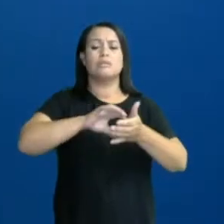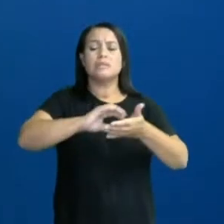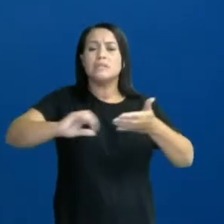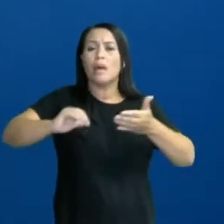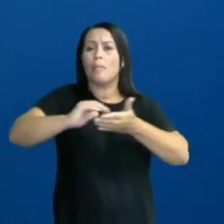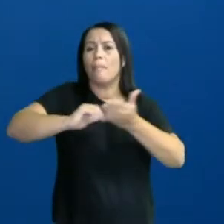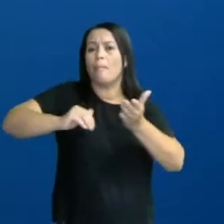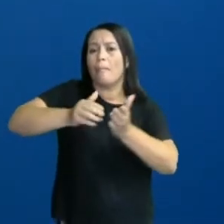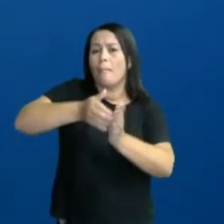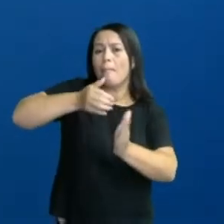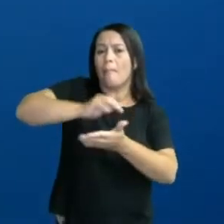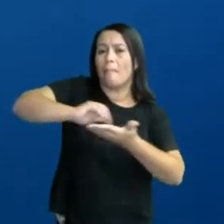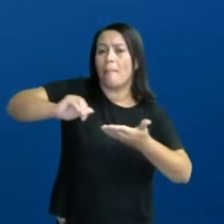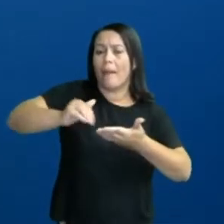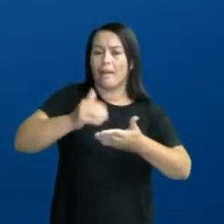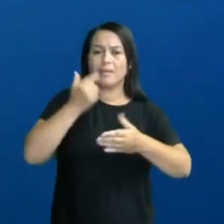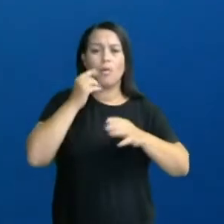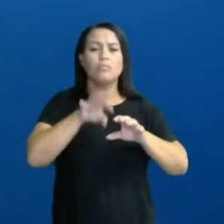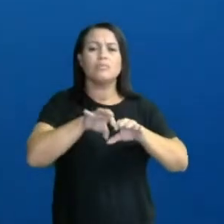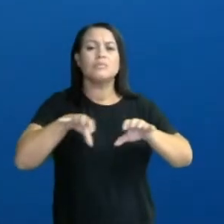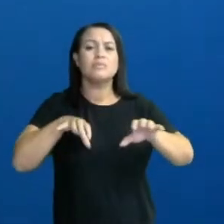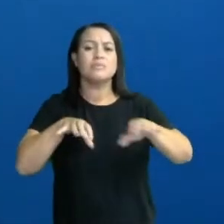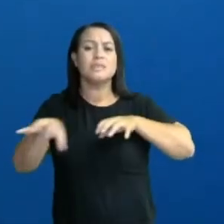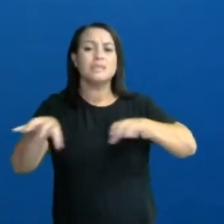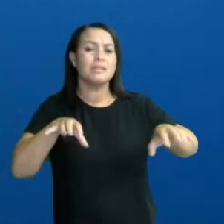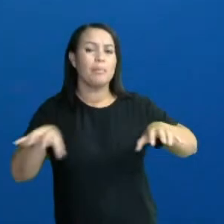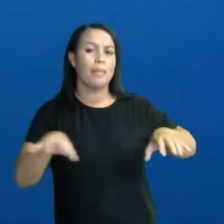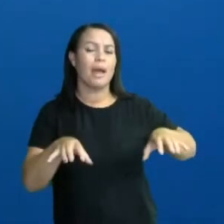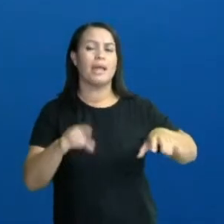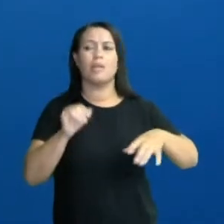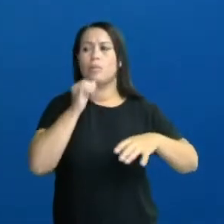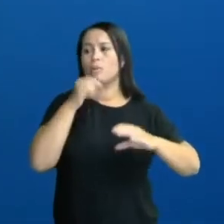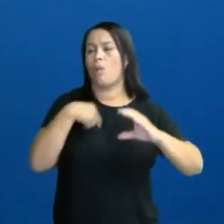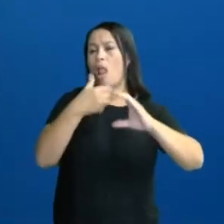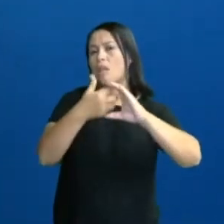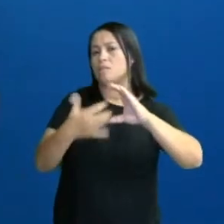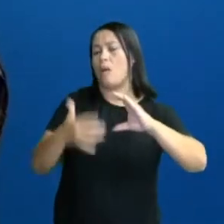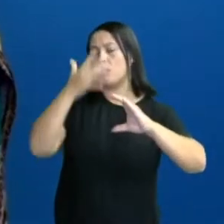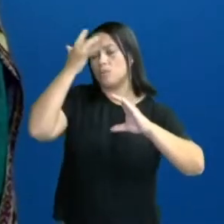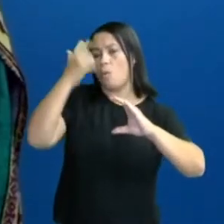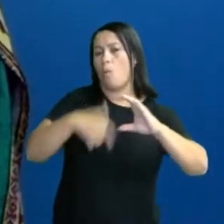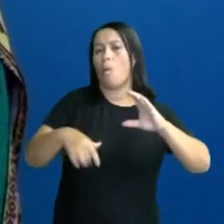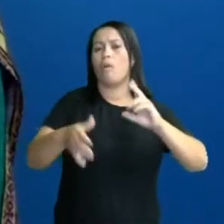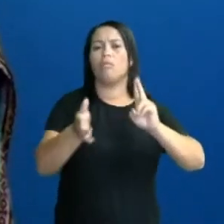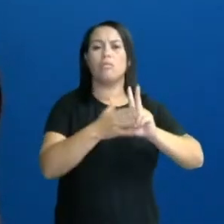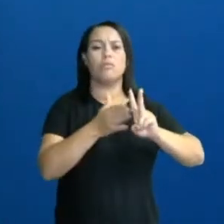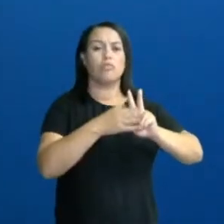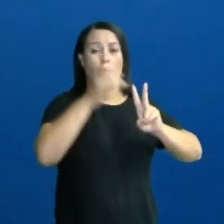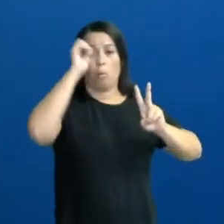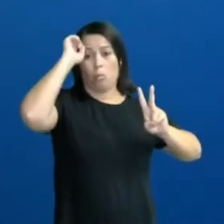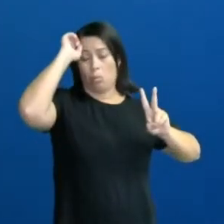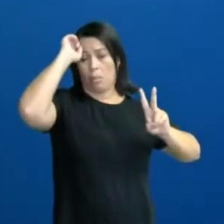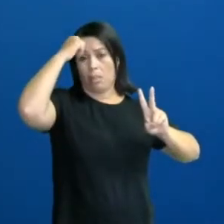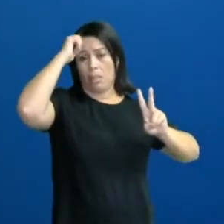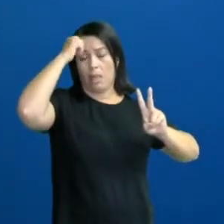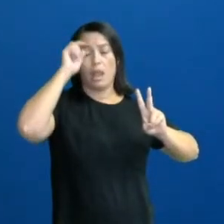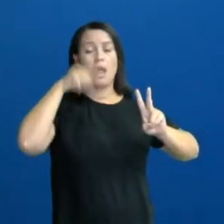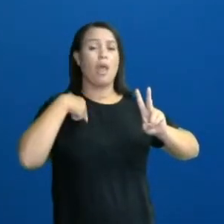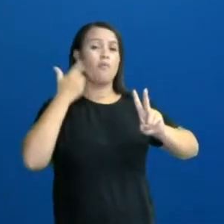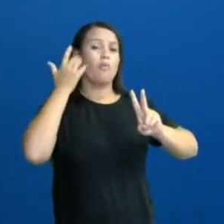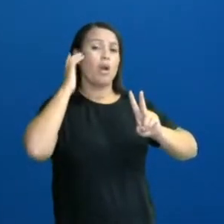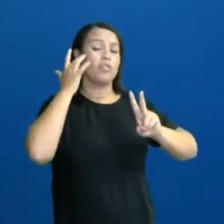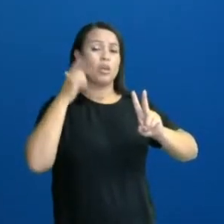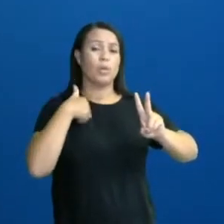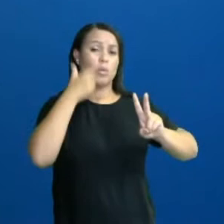povo. Então, ao invés de eu me classificar como uma pessoa indígena ou uma pessoa preta, eu vou me classificar